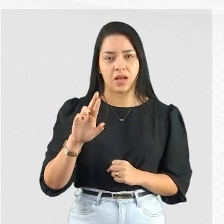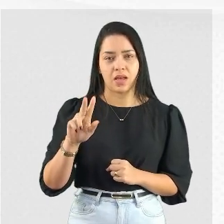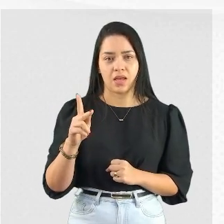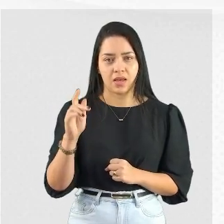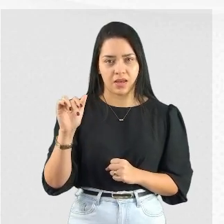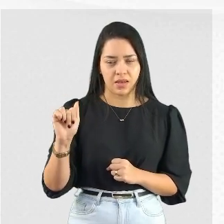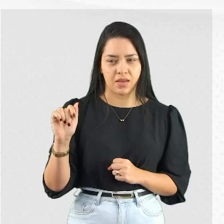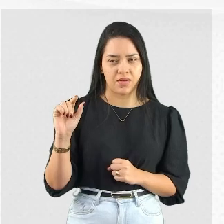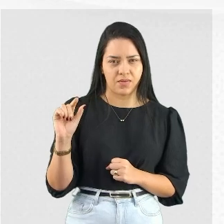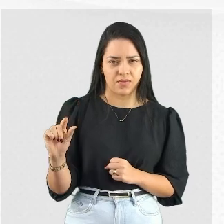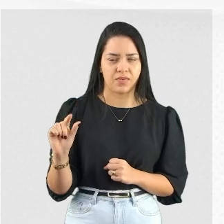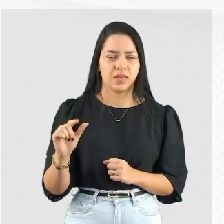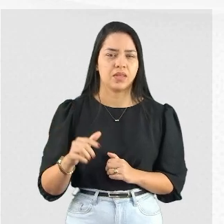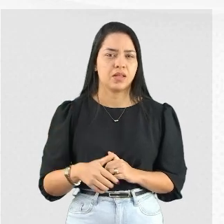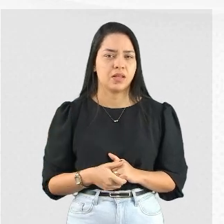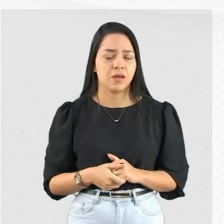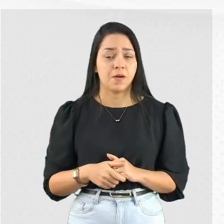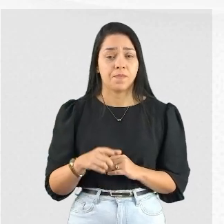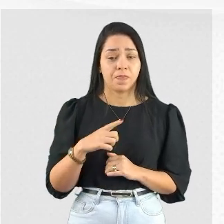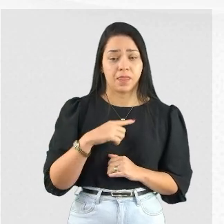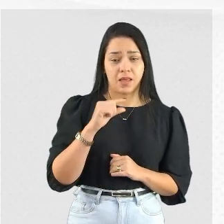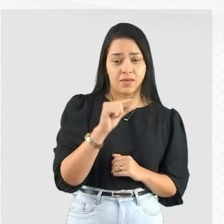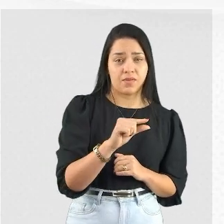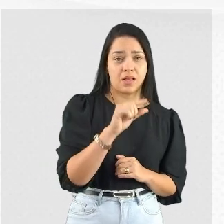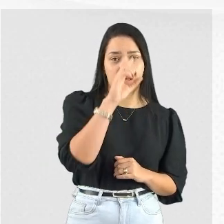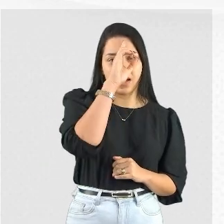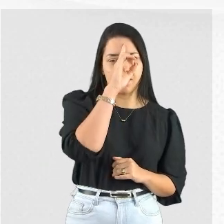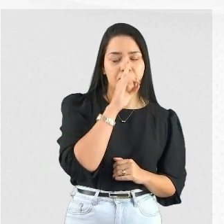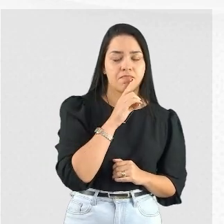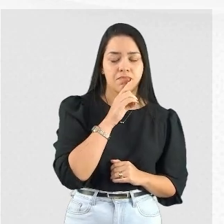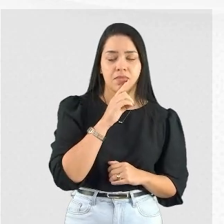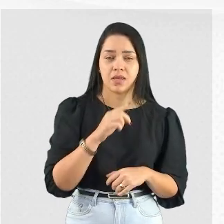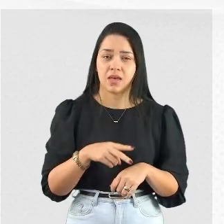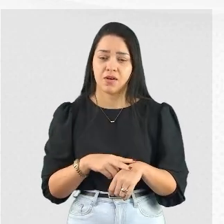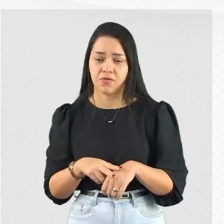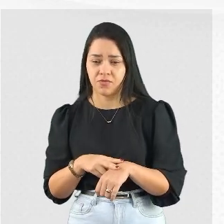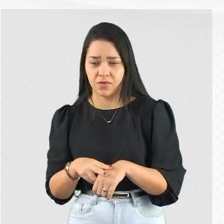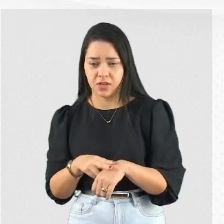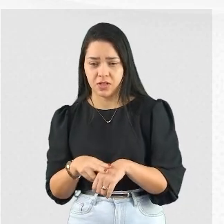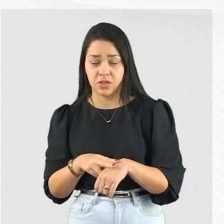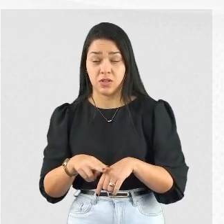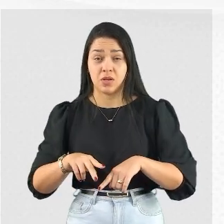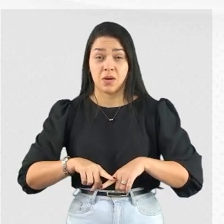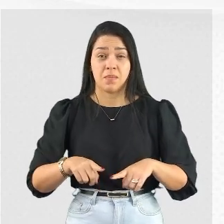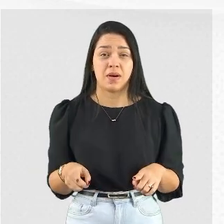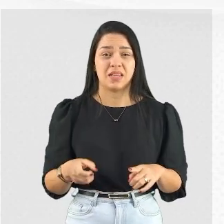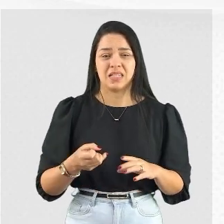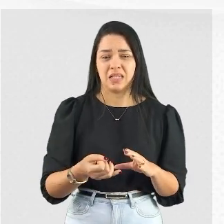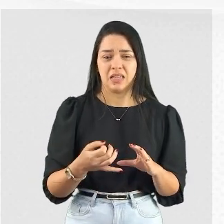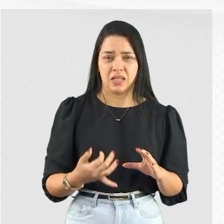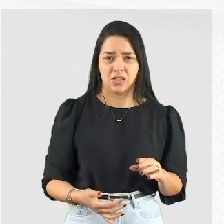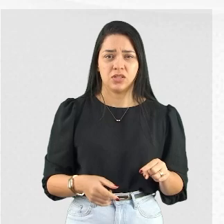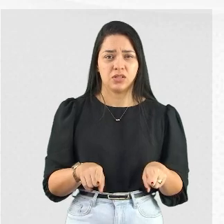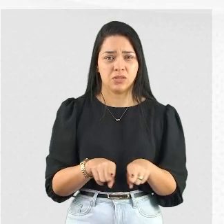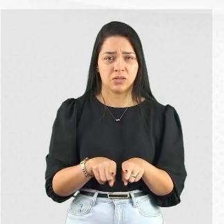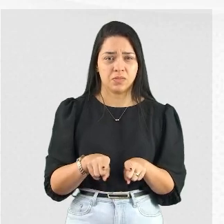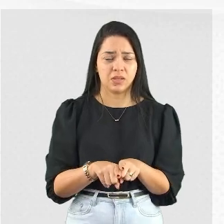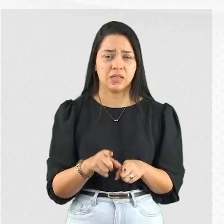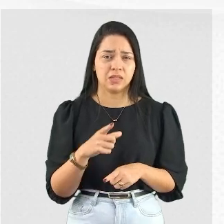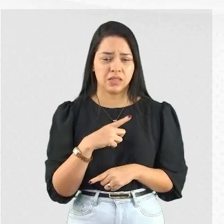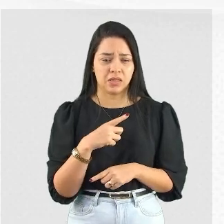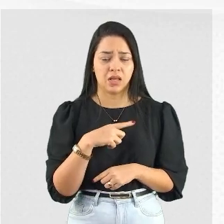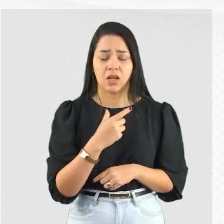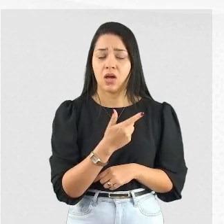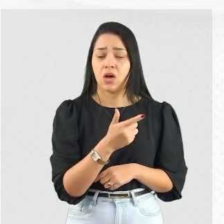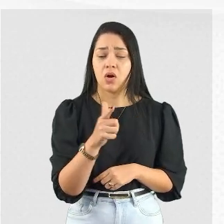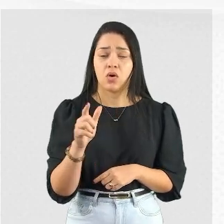podem ver aí nessa figura. Eu tenho a ervilha amarela e a ervilha verde, né, mas além dessas características, eu também tenho